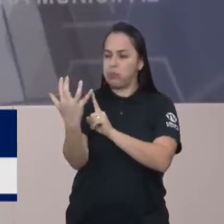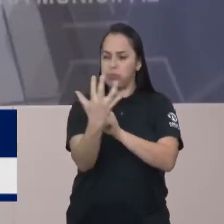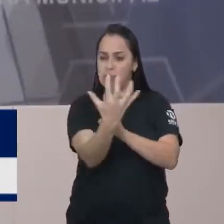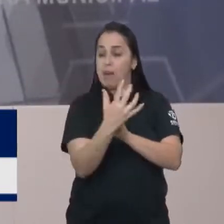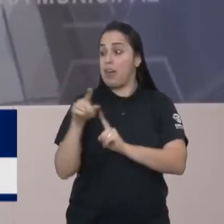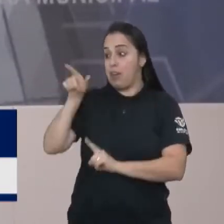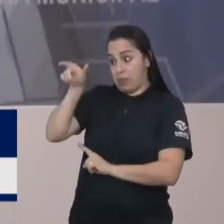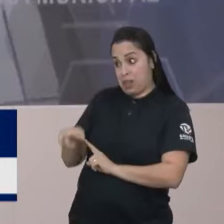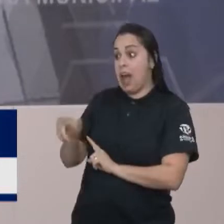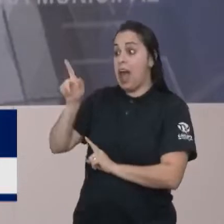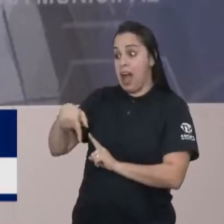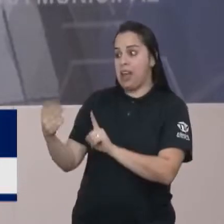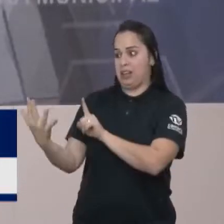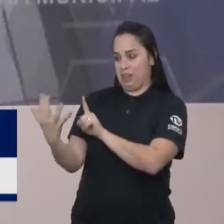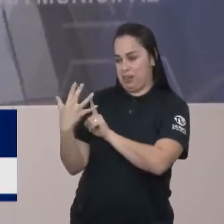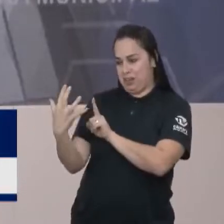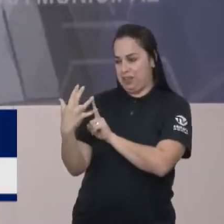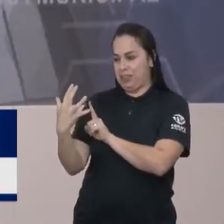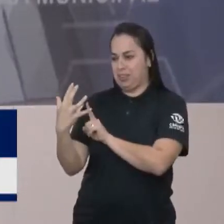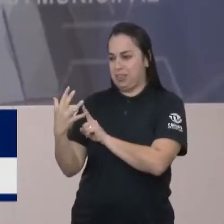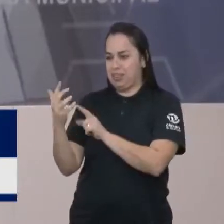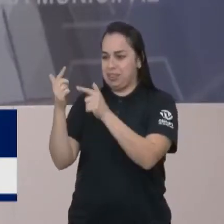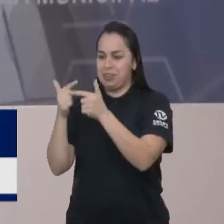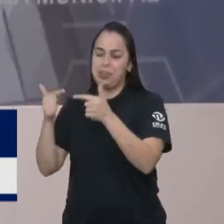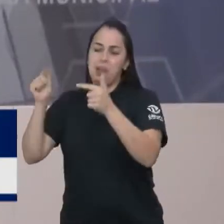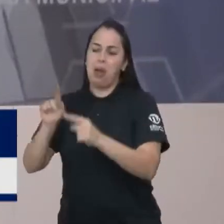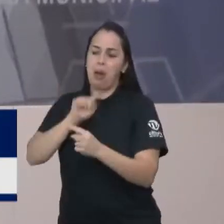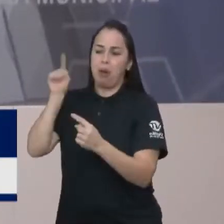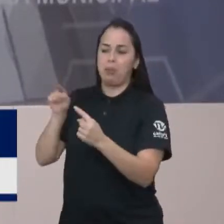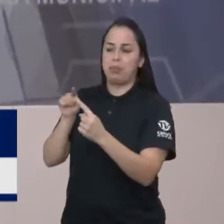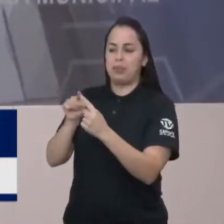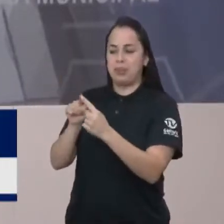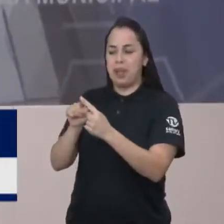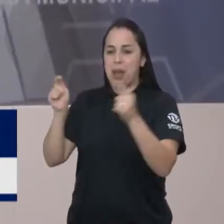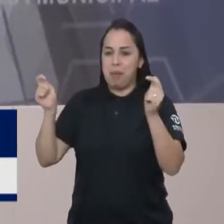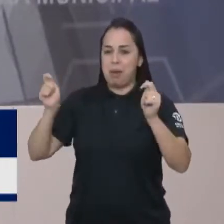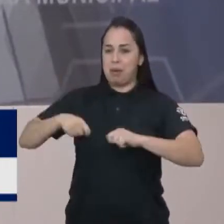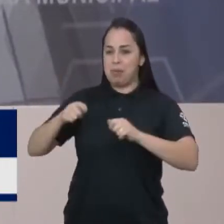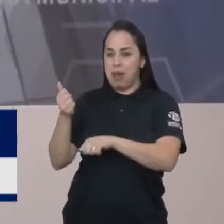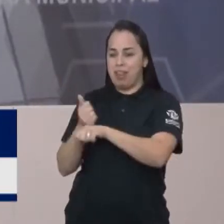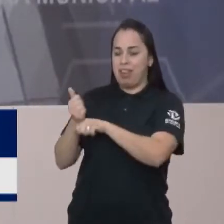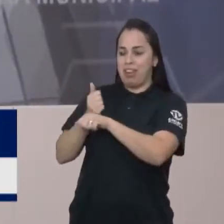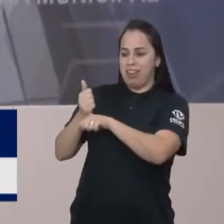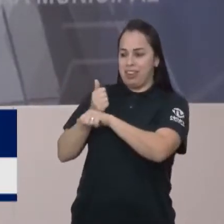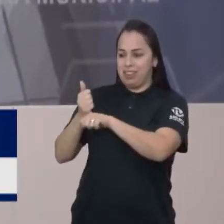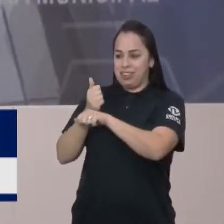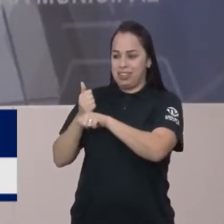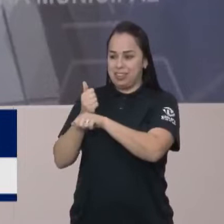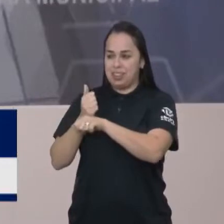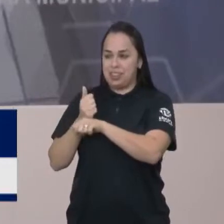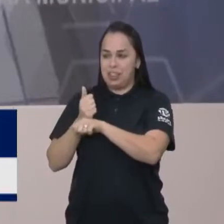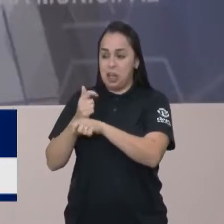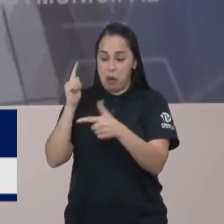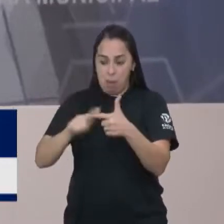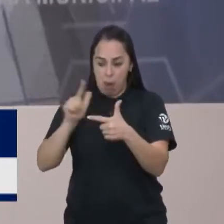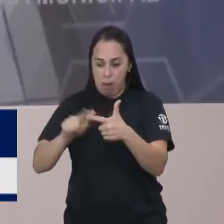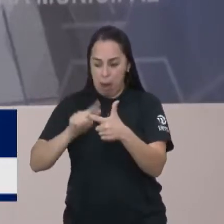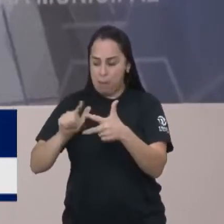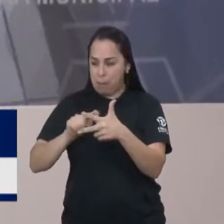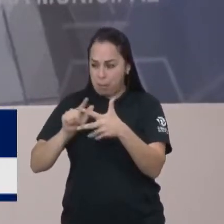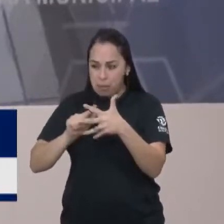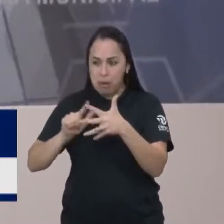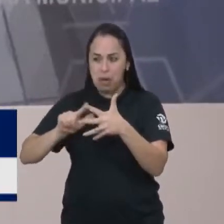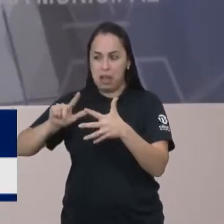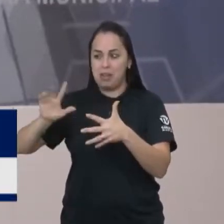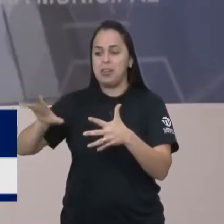dessas pessoas, com seu humor ácido, fino, objetivo, e uma capacidade profissional de desfazer os mais complicados nós que